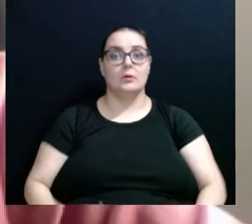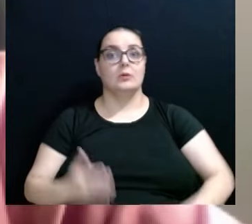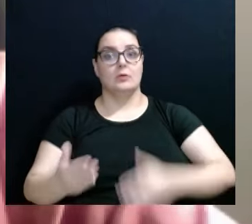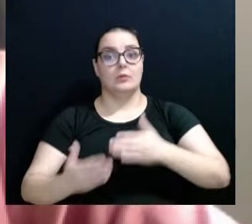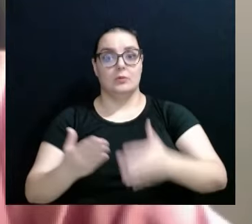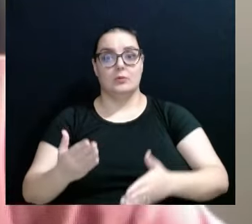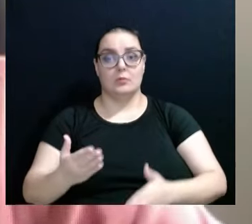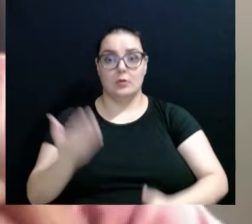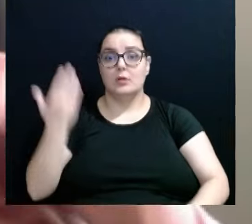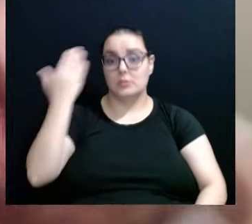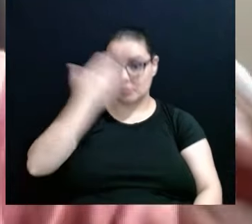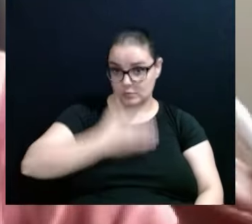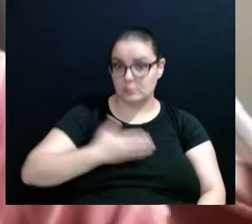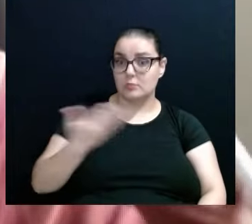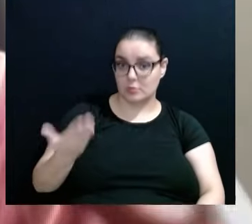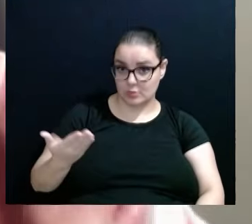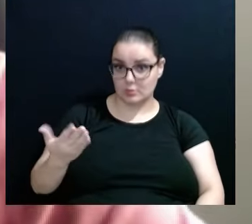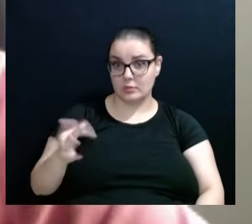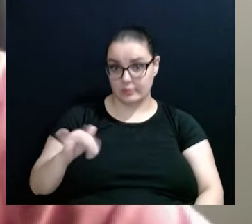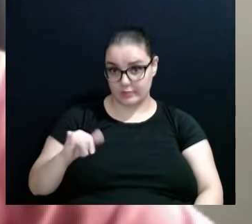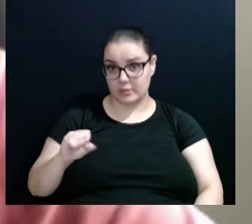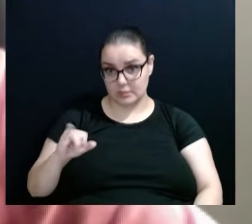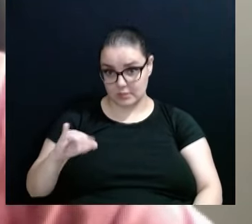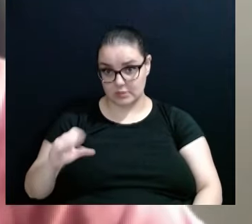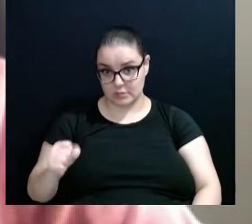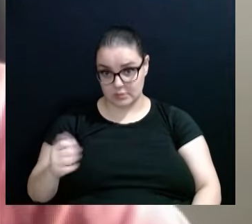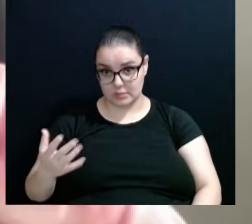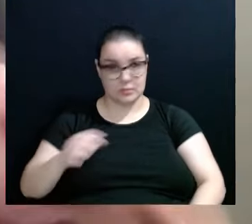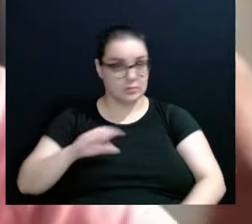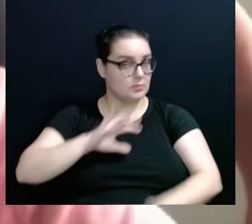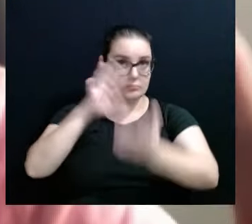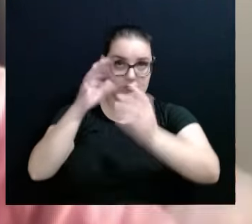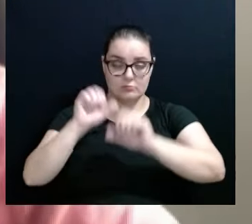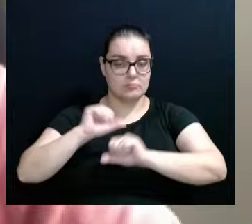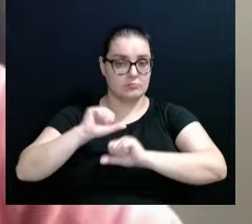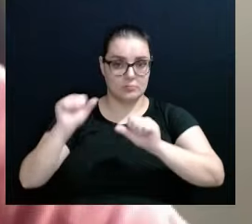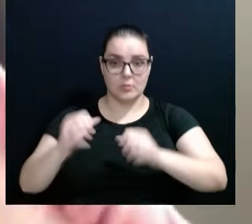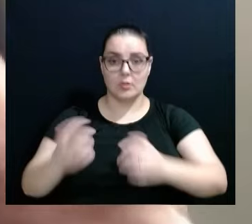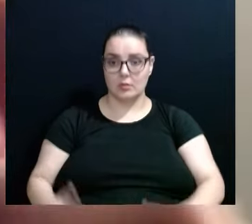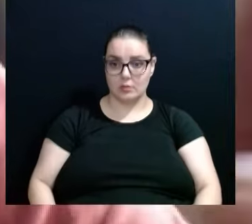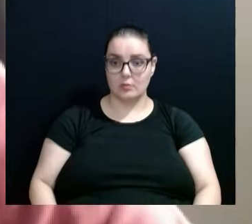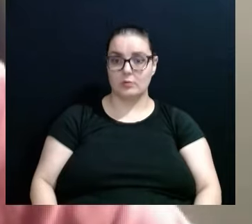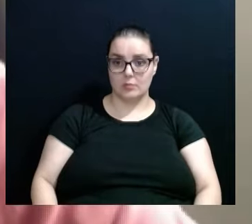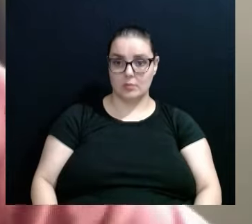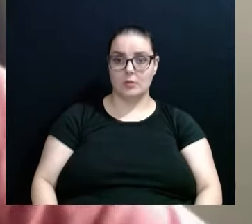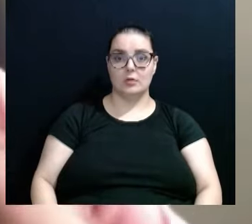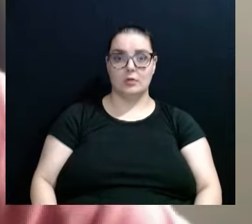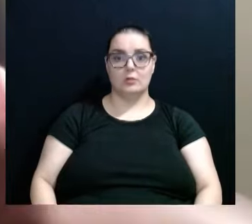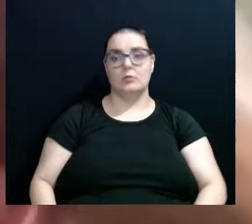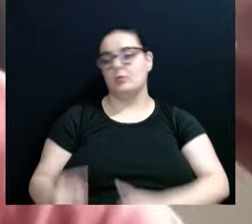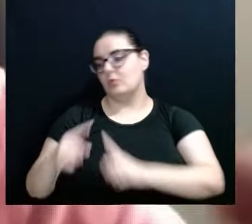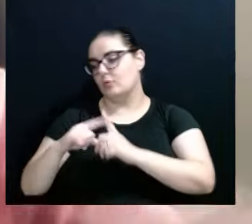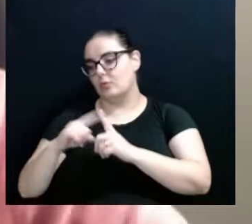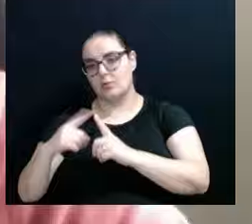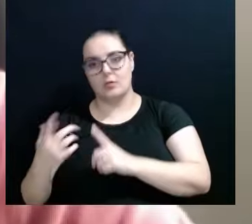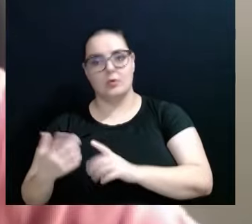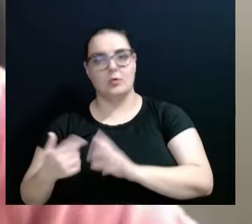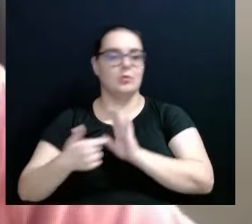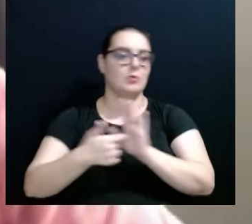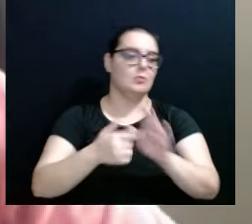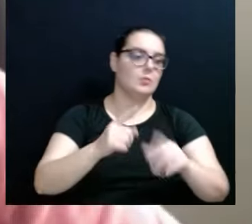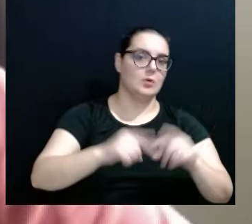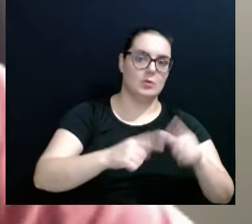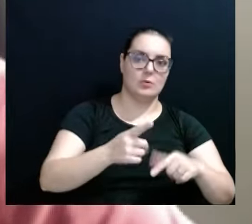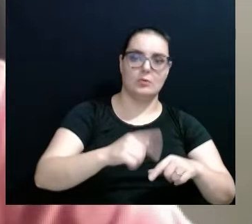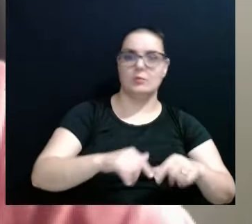trabalho, um que lida com as evidências físicas de mudança climática, que era isso que a gente estava falando, o que diz o